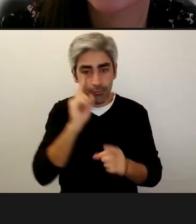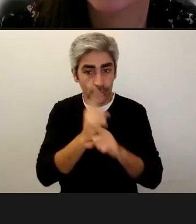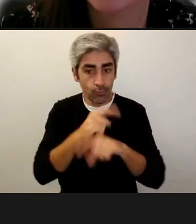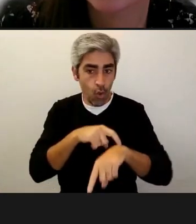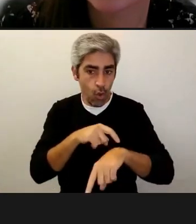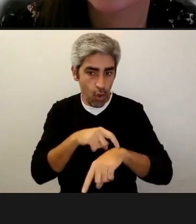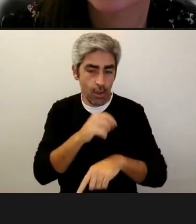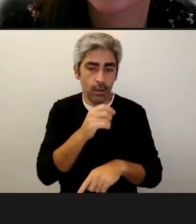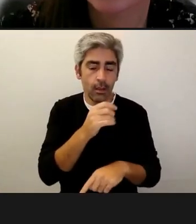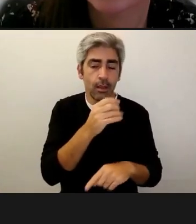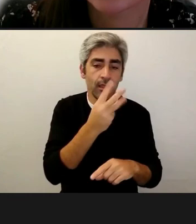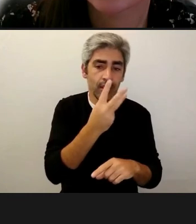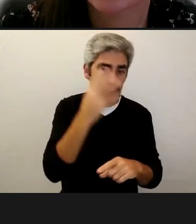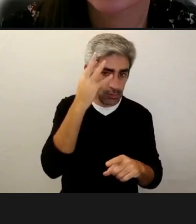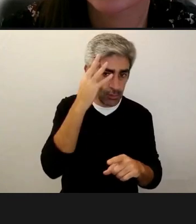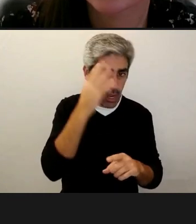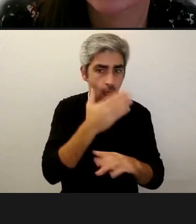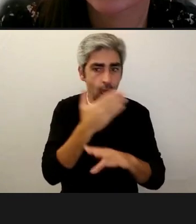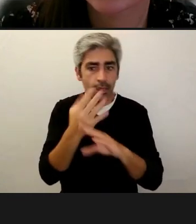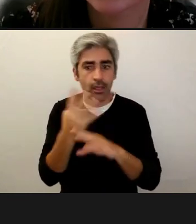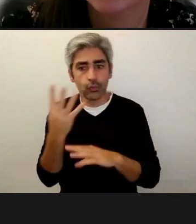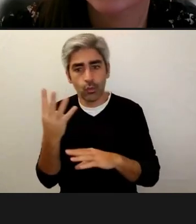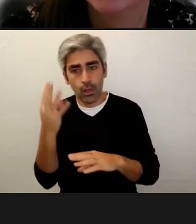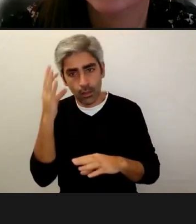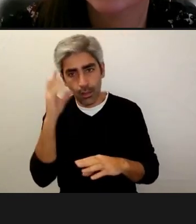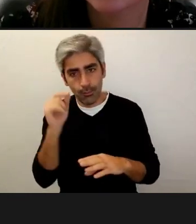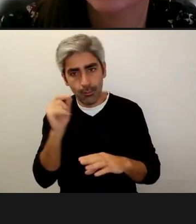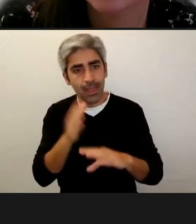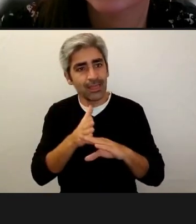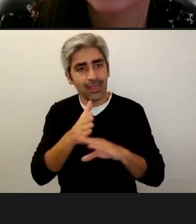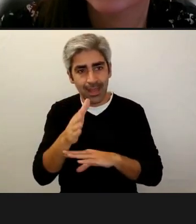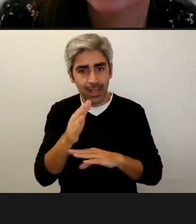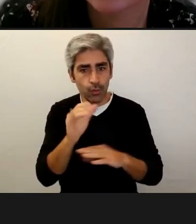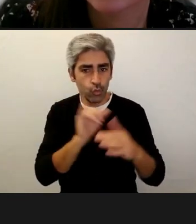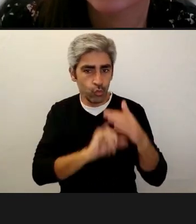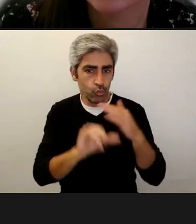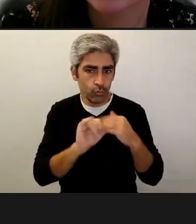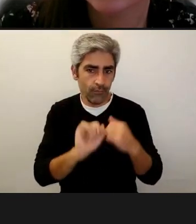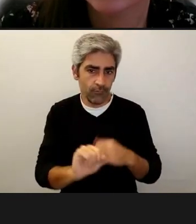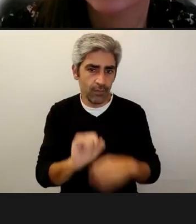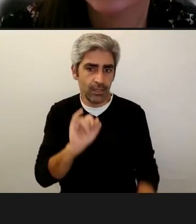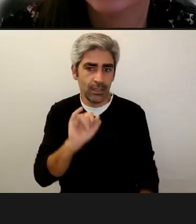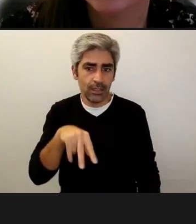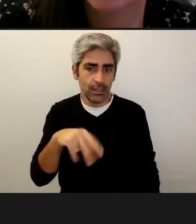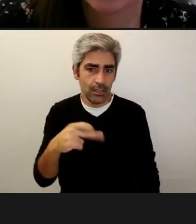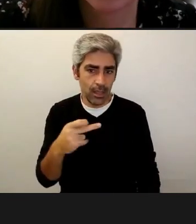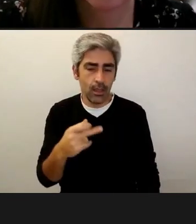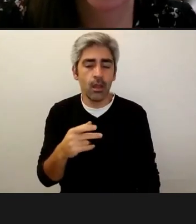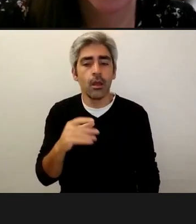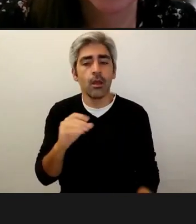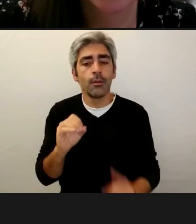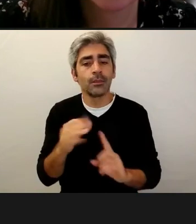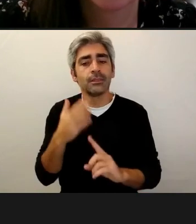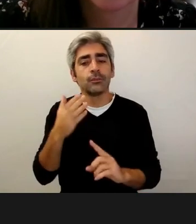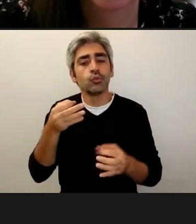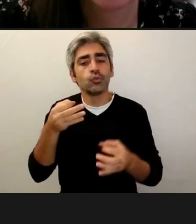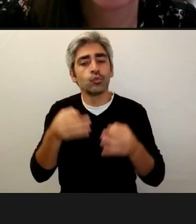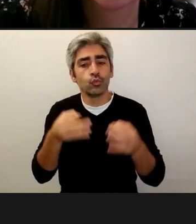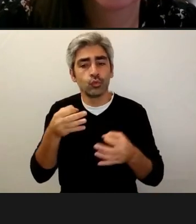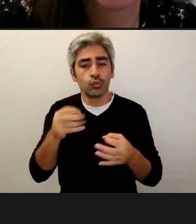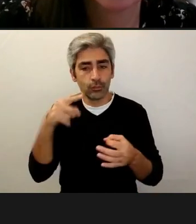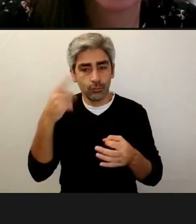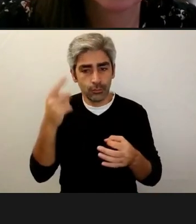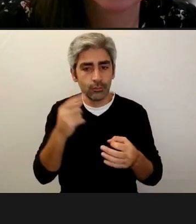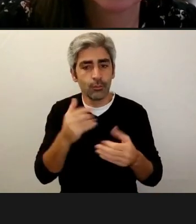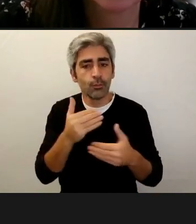as 15 e as 16 horas, com transmissão também em direto no YouTube do INA. O princípio da justiça, procedimento e